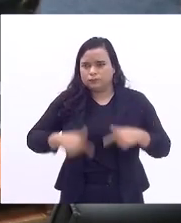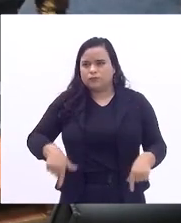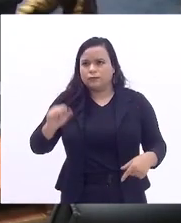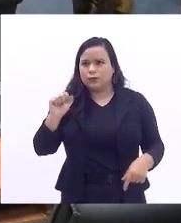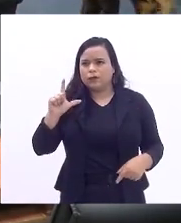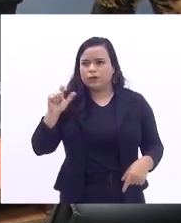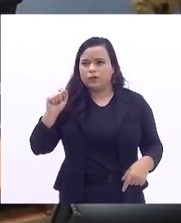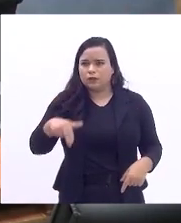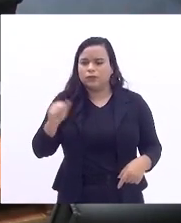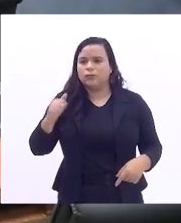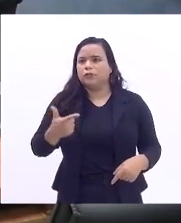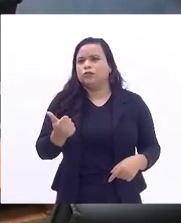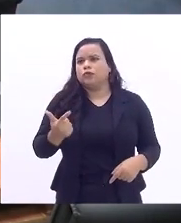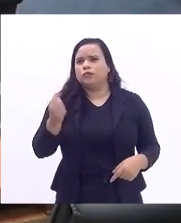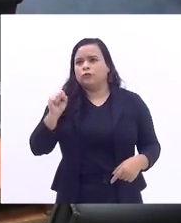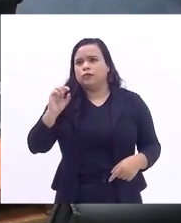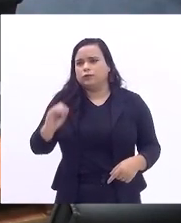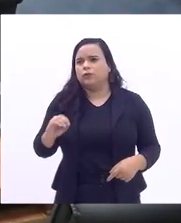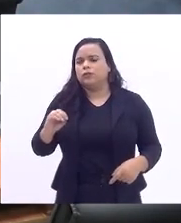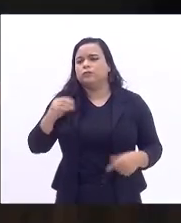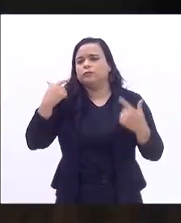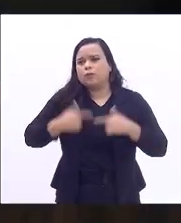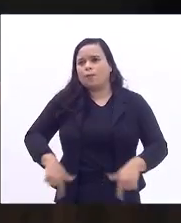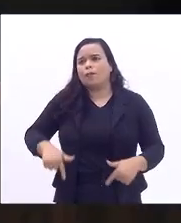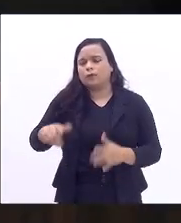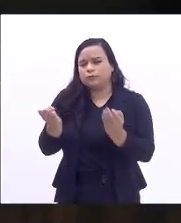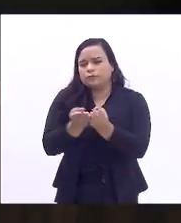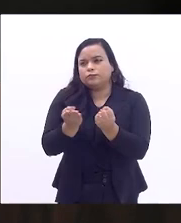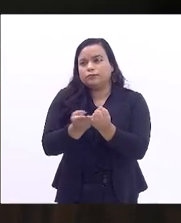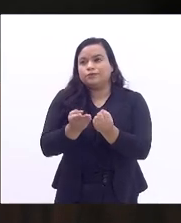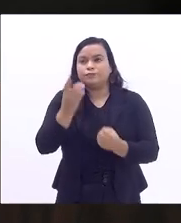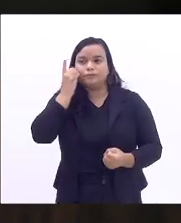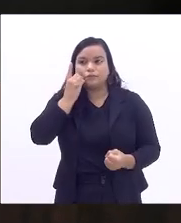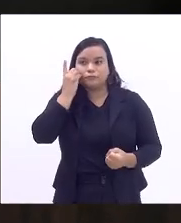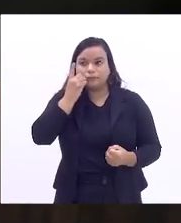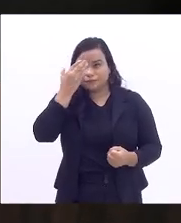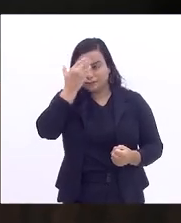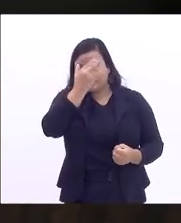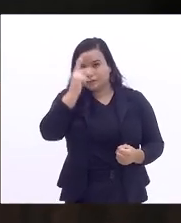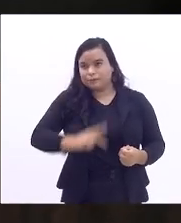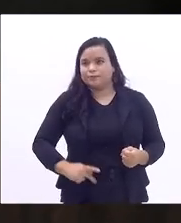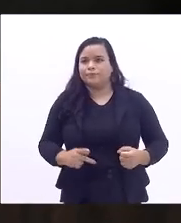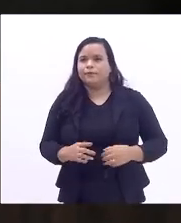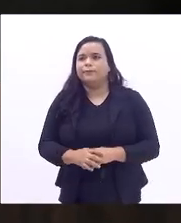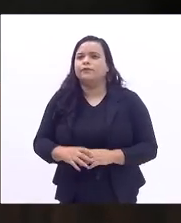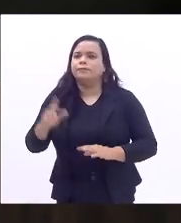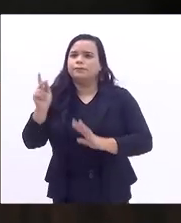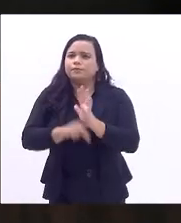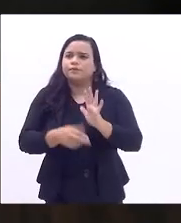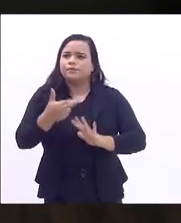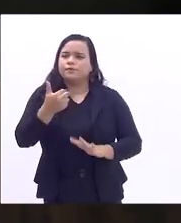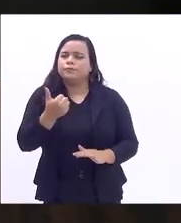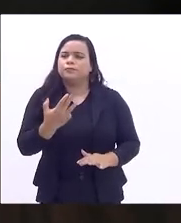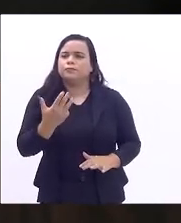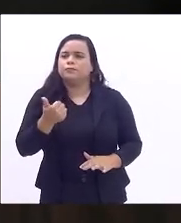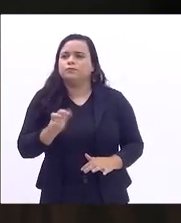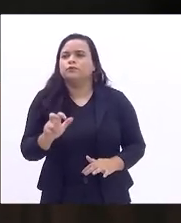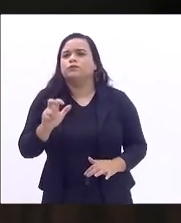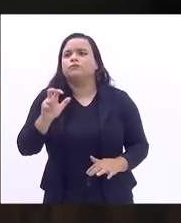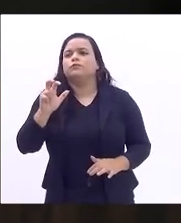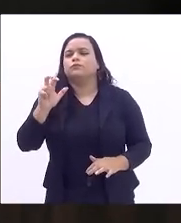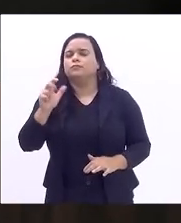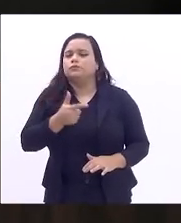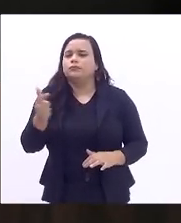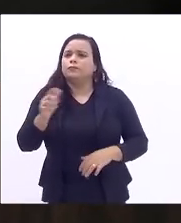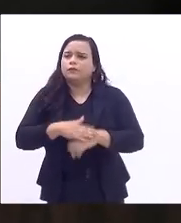Alana e 1280 abstenção do deputado Samuel pode Ao todo são 12 13 15 e 22 de altura